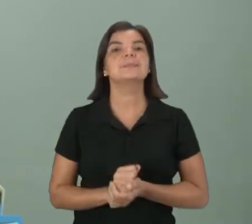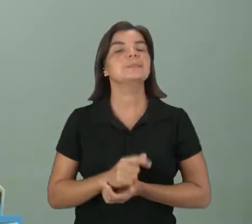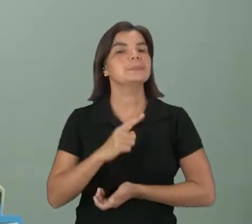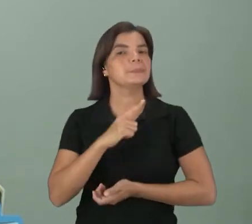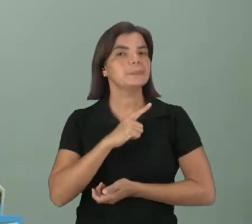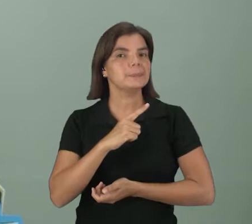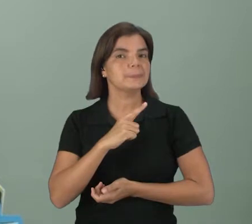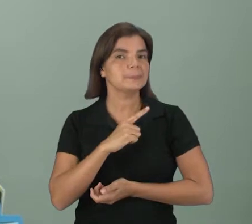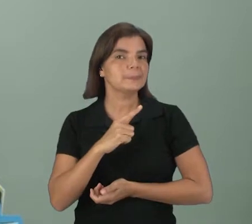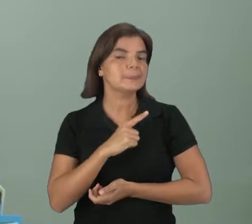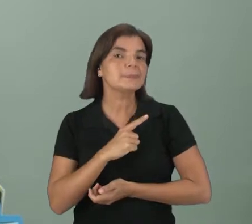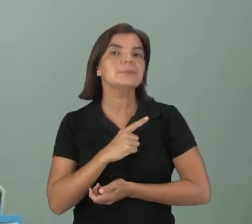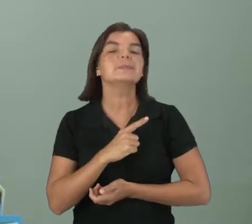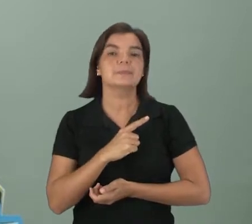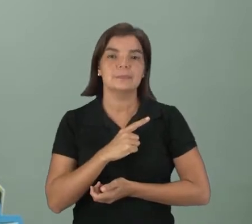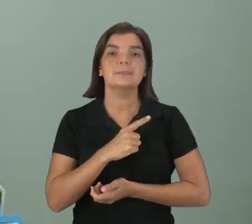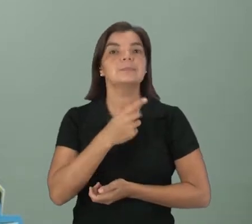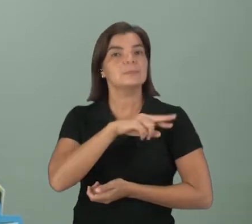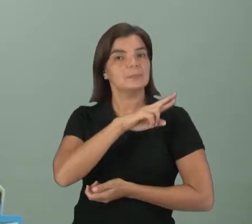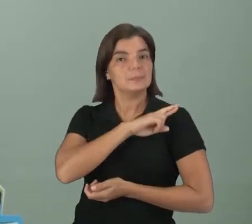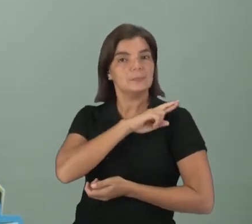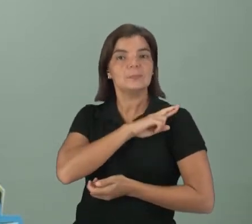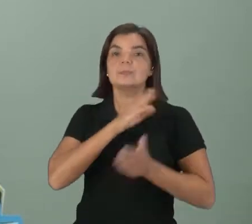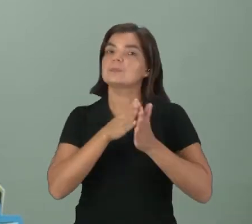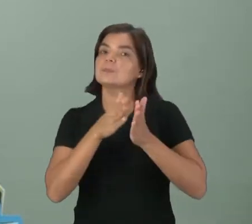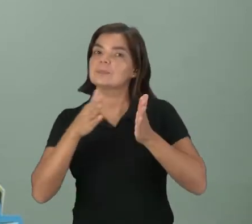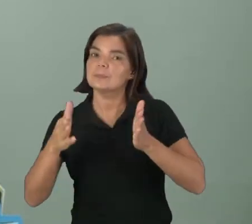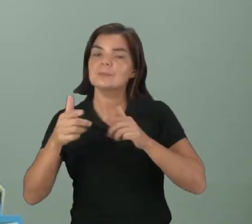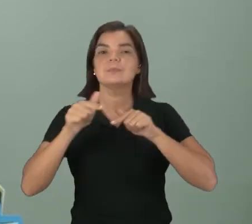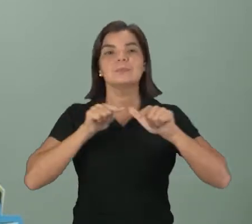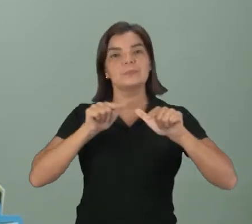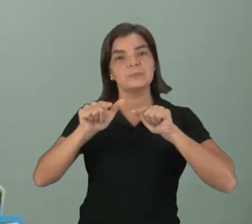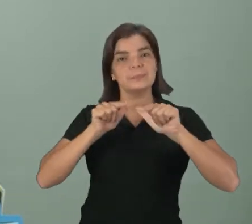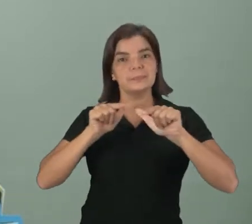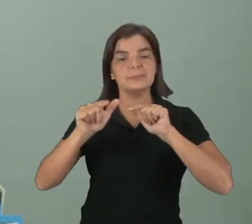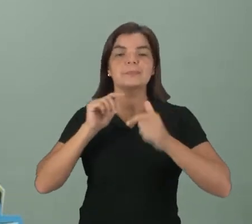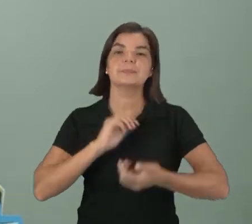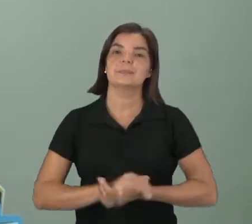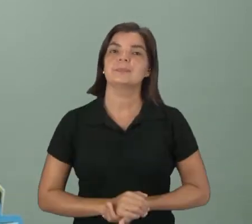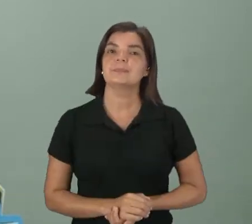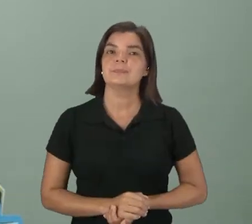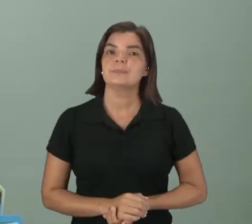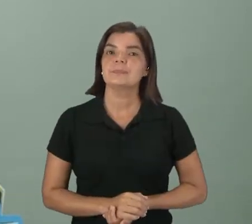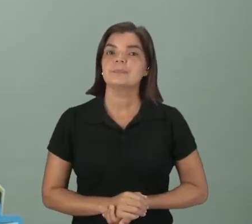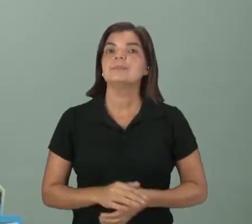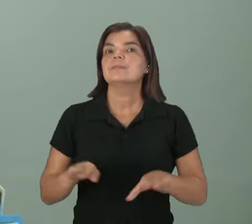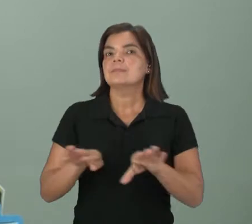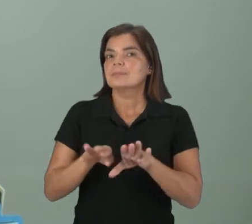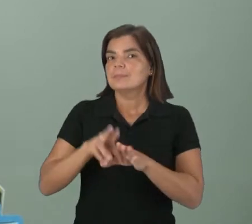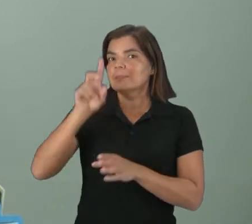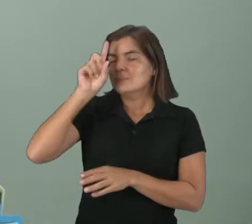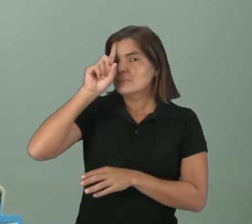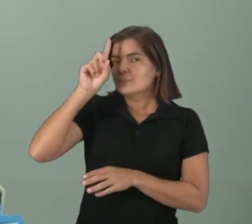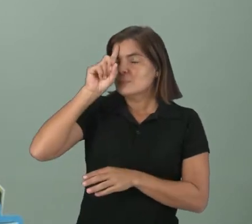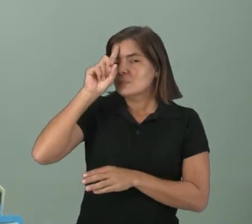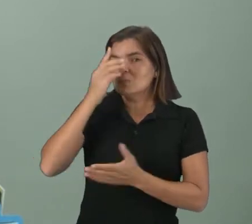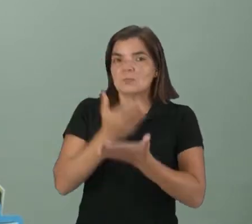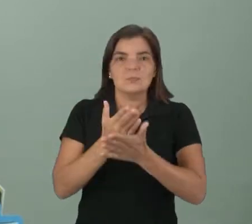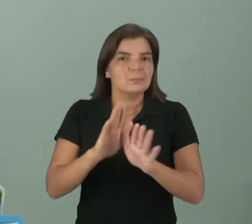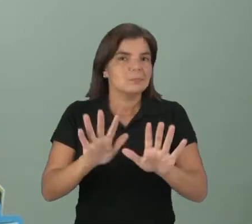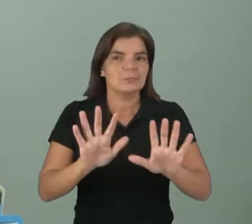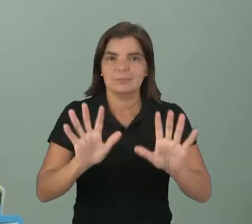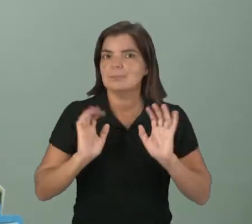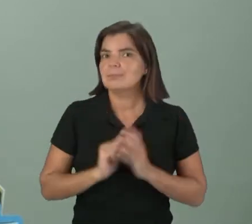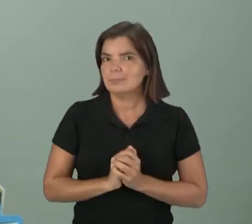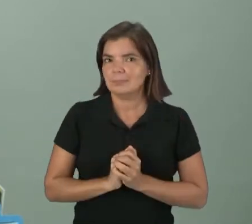e tem as suas atividades durante o período do seu trabalho certo E a sua rotina não vai acabar dele